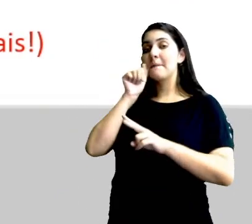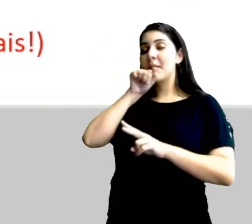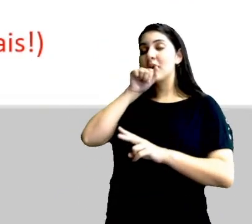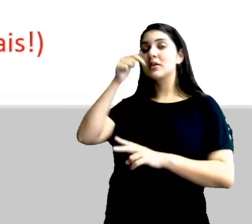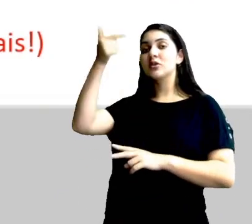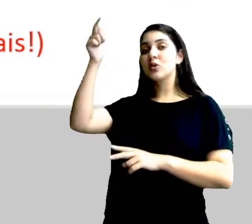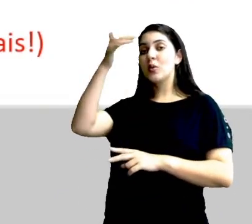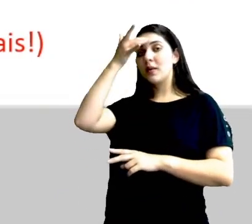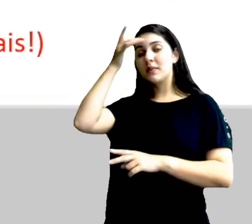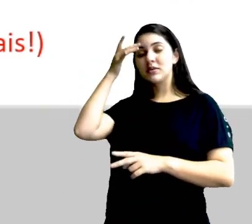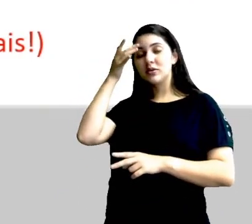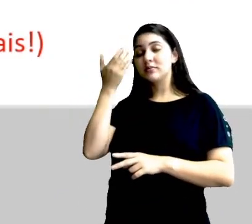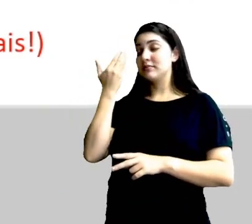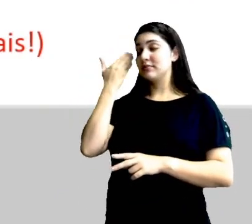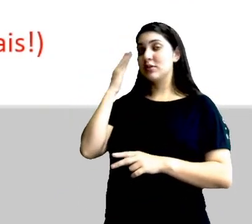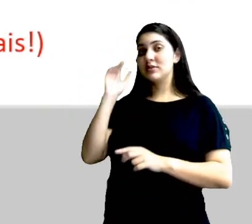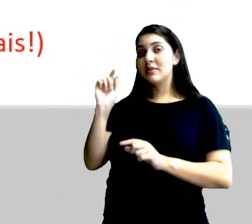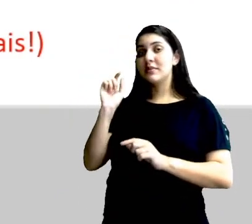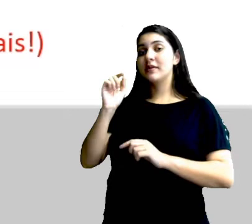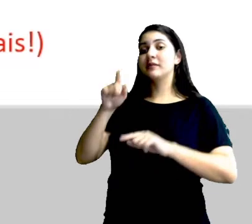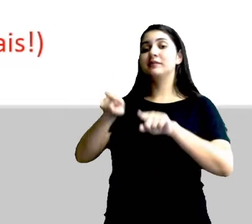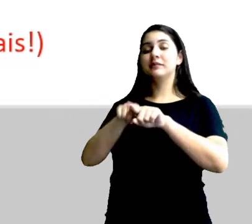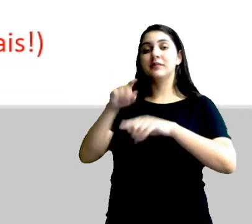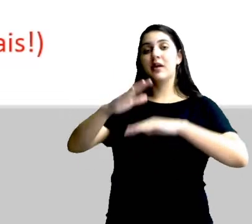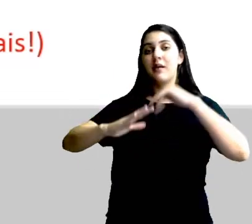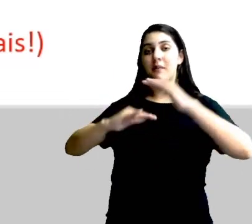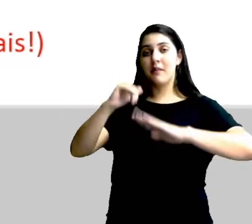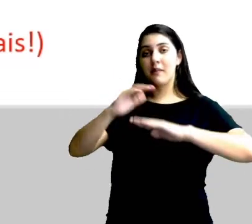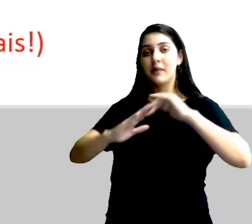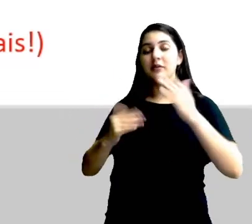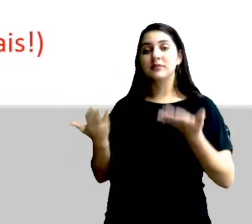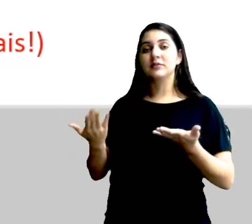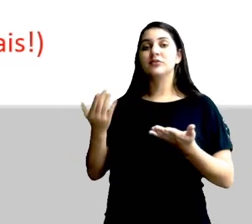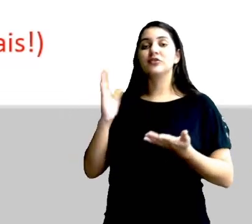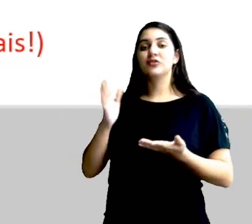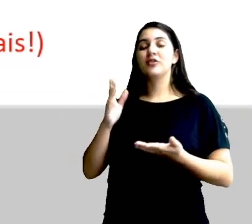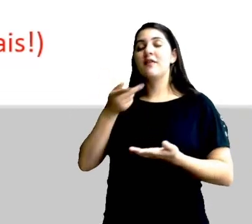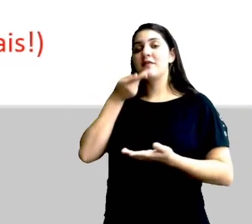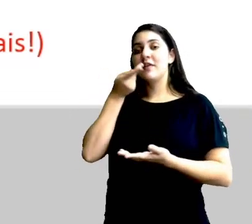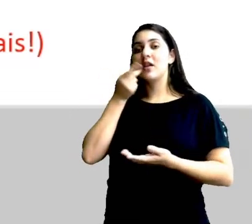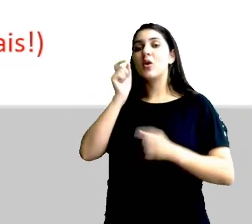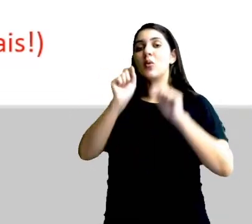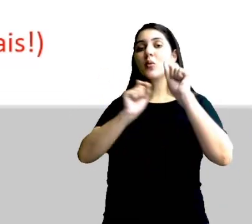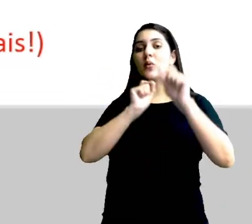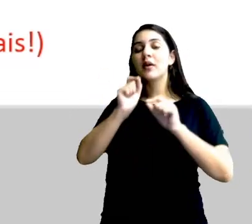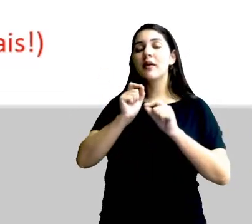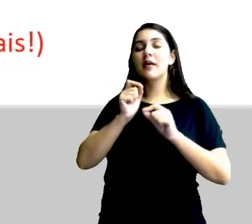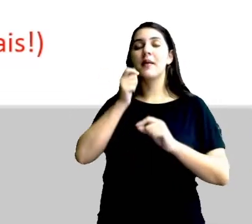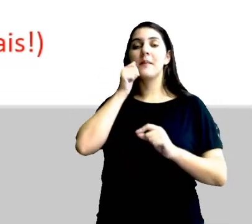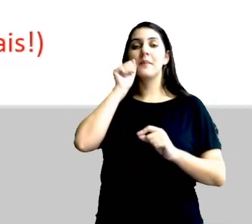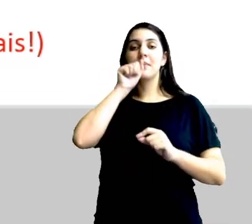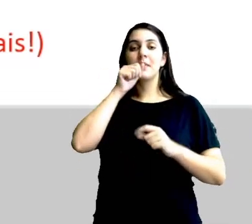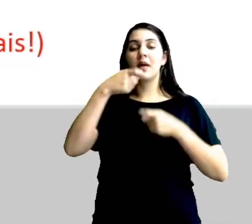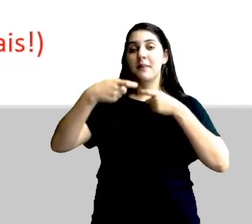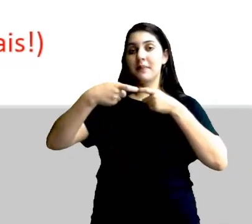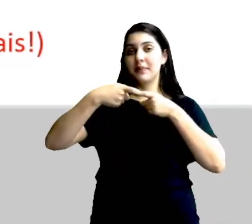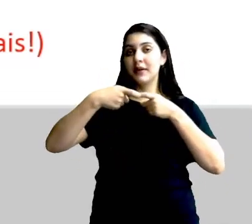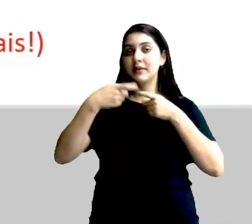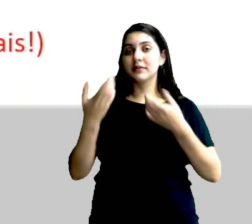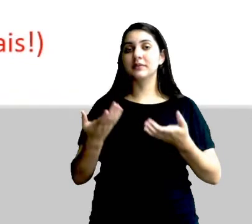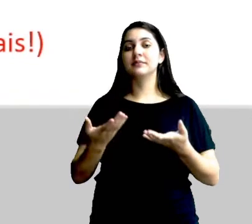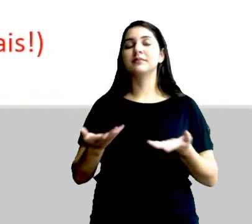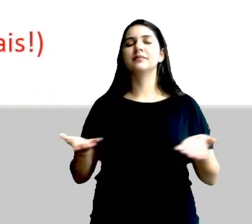era, nem a profissão, e aí, ó, a pessoa automaticamente já falou, identificando que ela é, no caso da situação, a